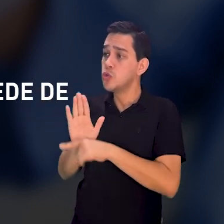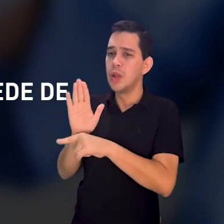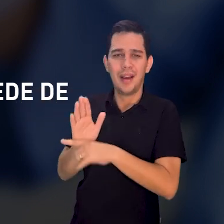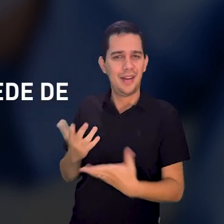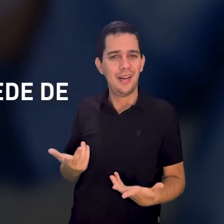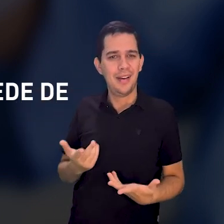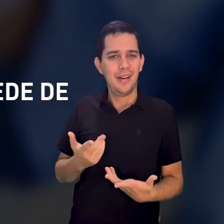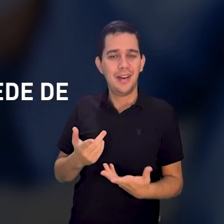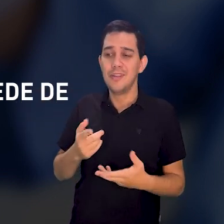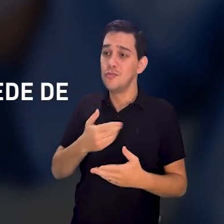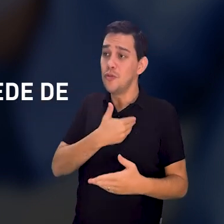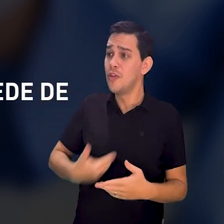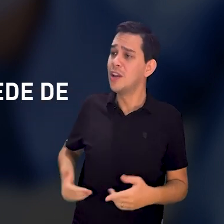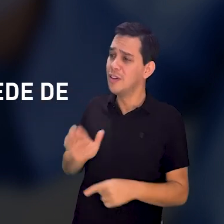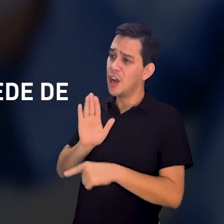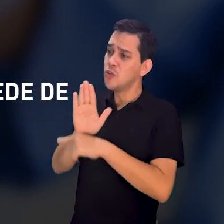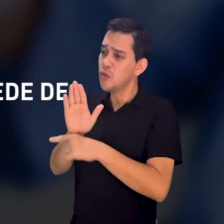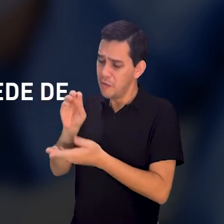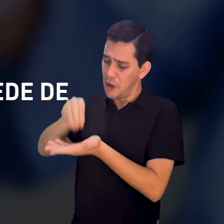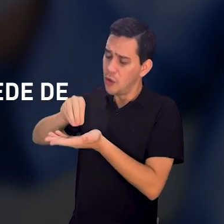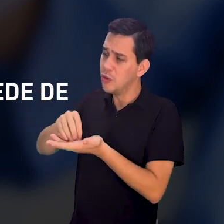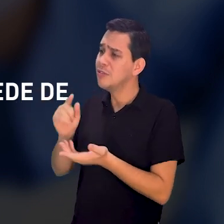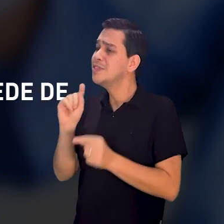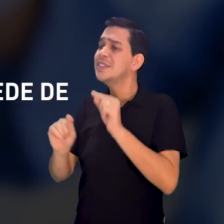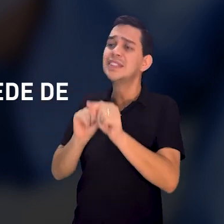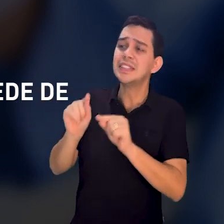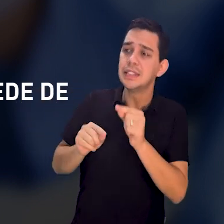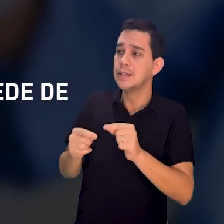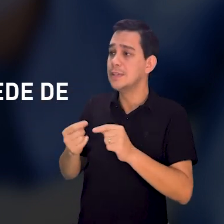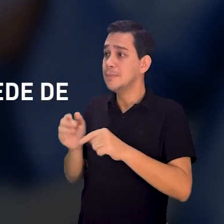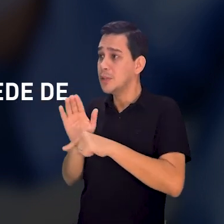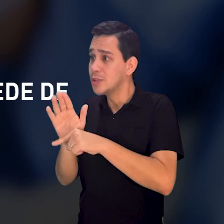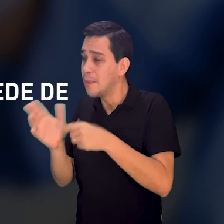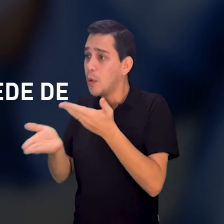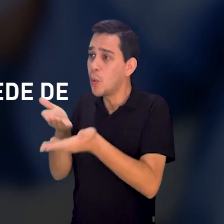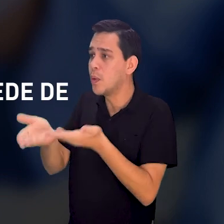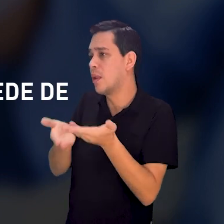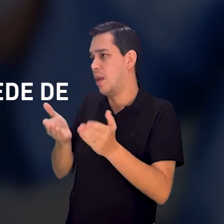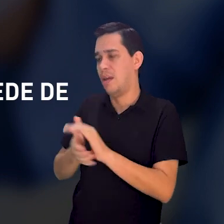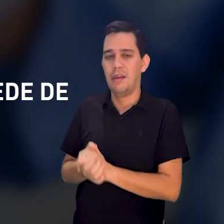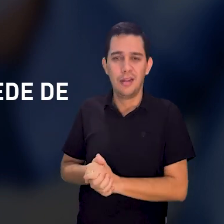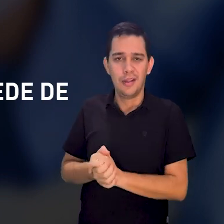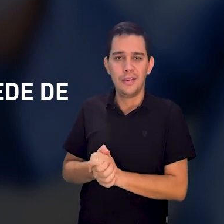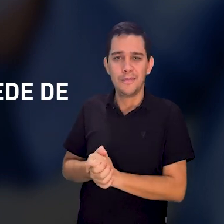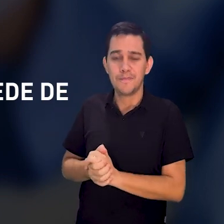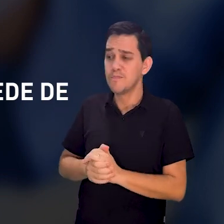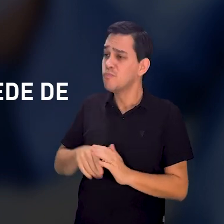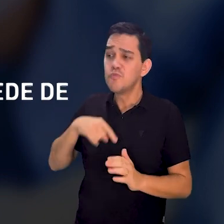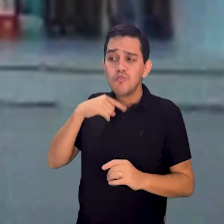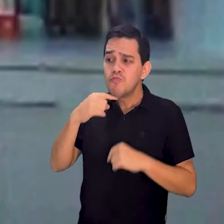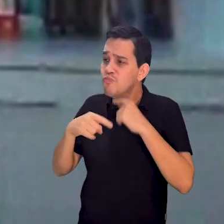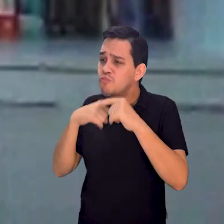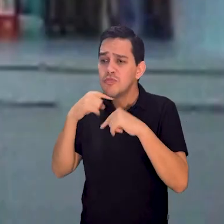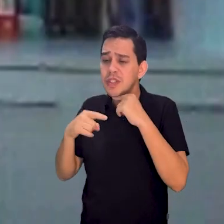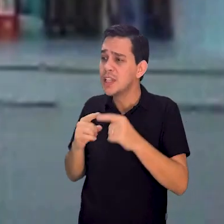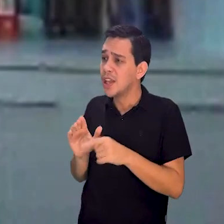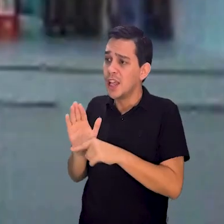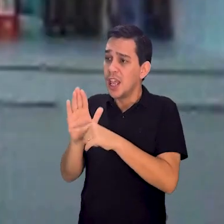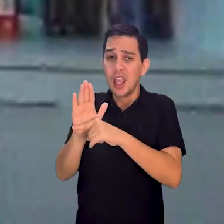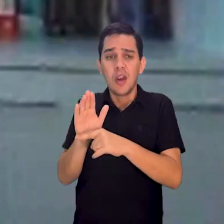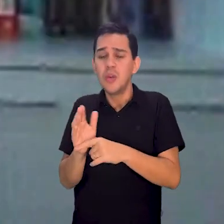para que ele se visse nessa situação de ser internado, e aonde a rede falhou no sentido de não